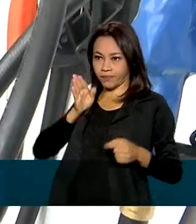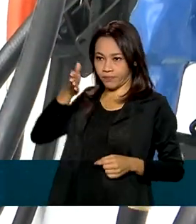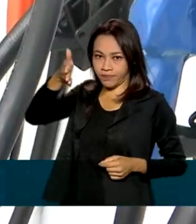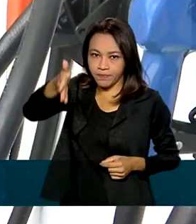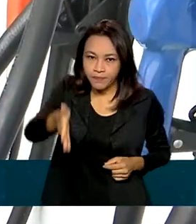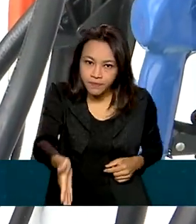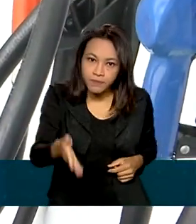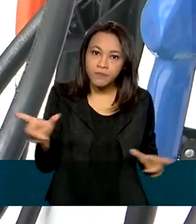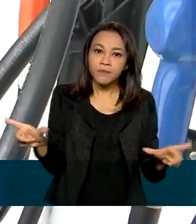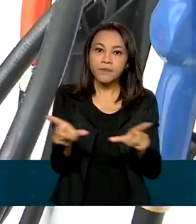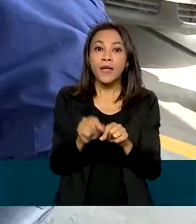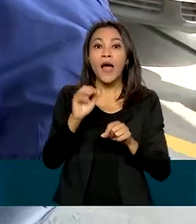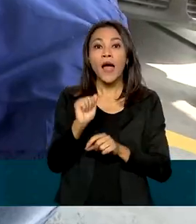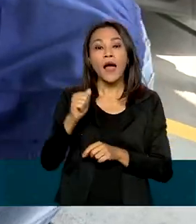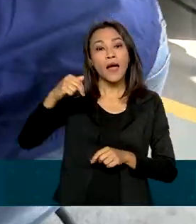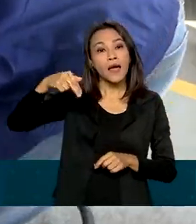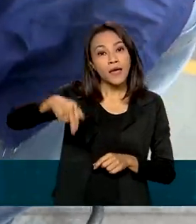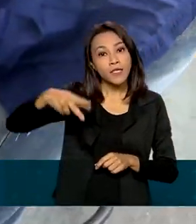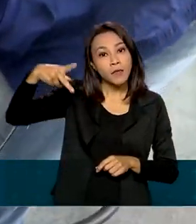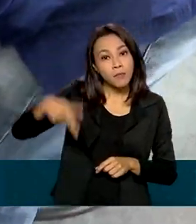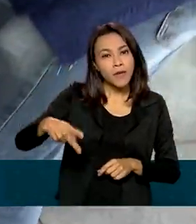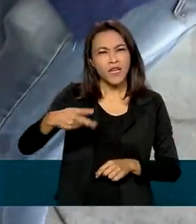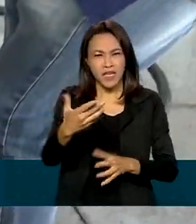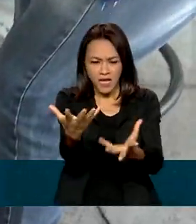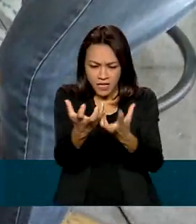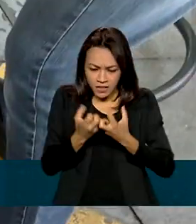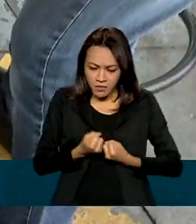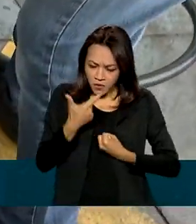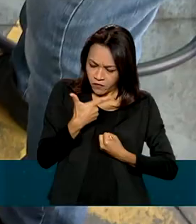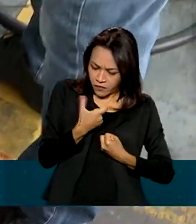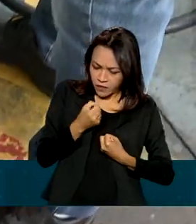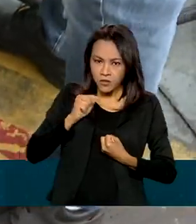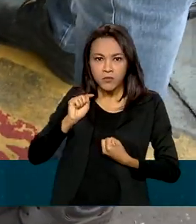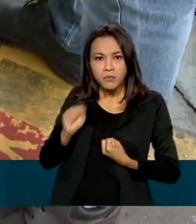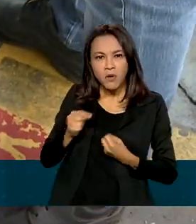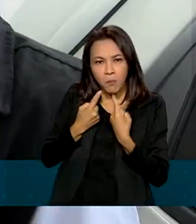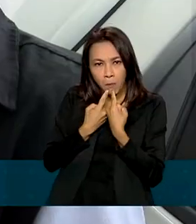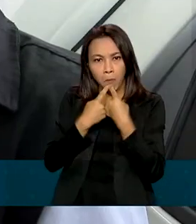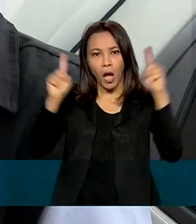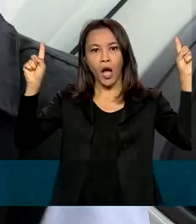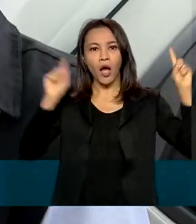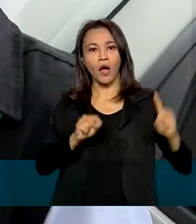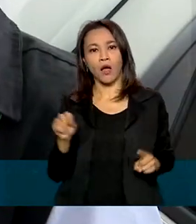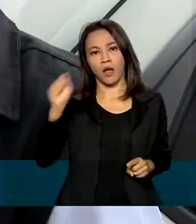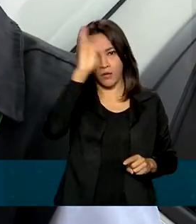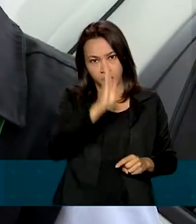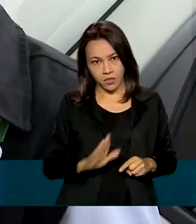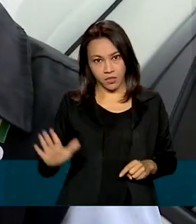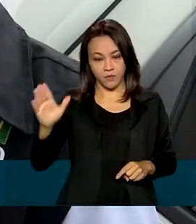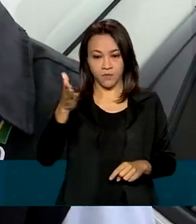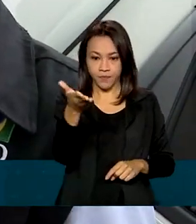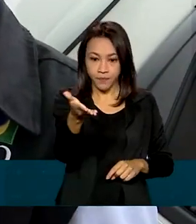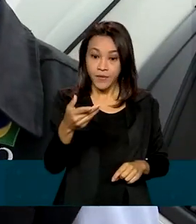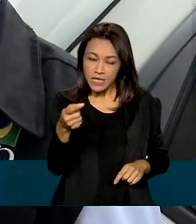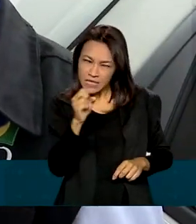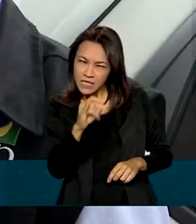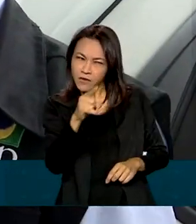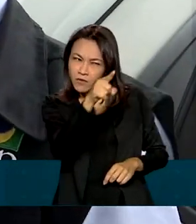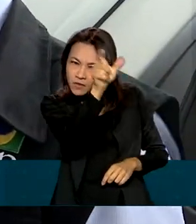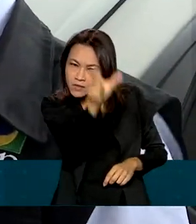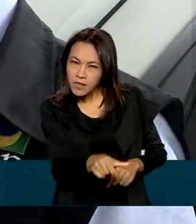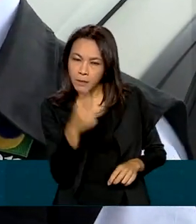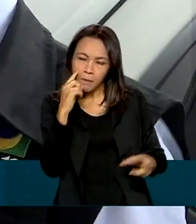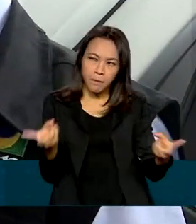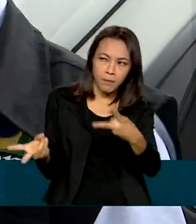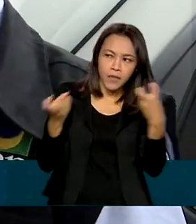aí e recebeu cerca de 20 mil denúncias de consumidores de todo o país vão perceber alguma regularidade acha que